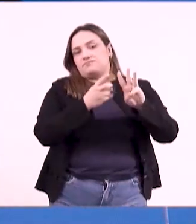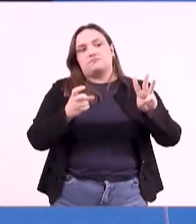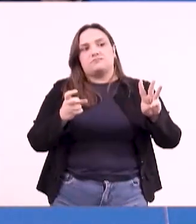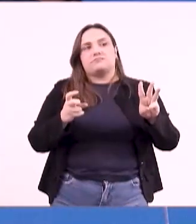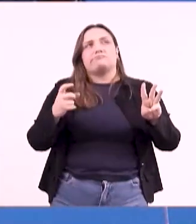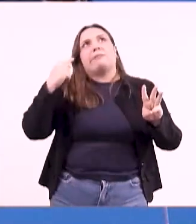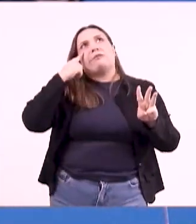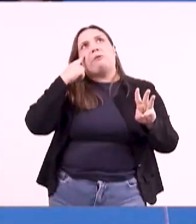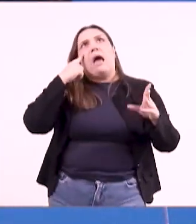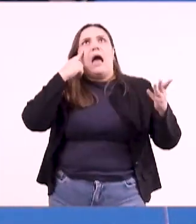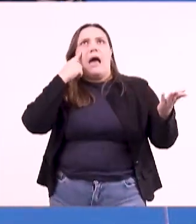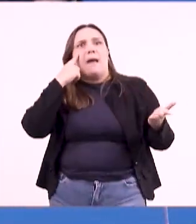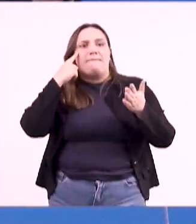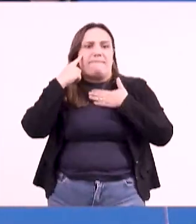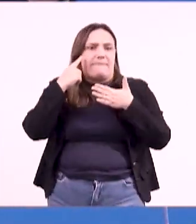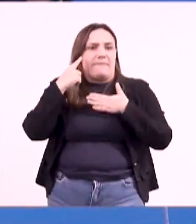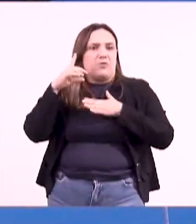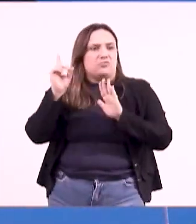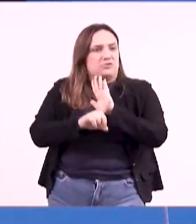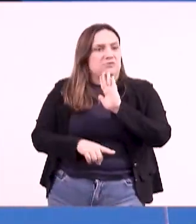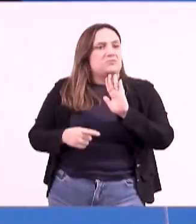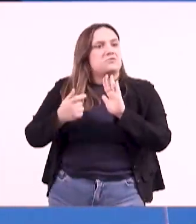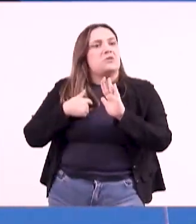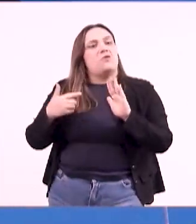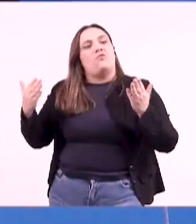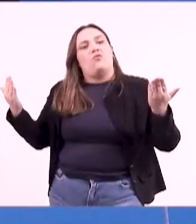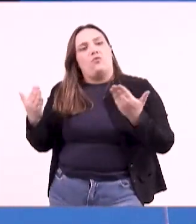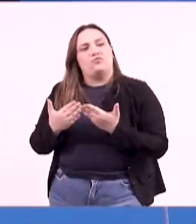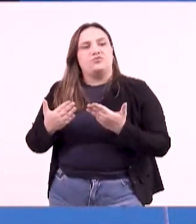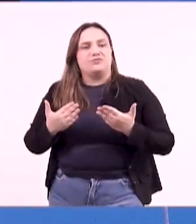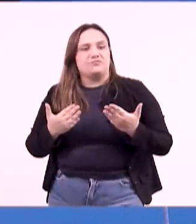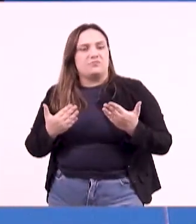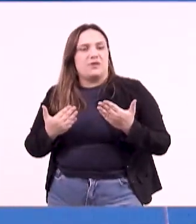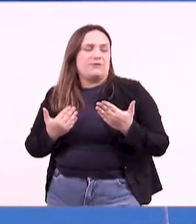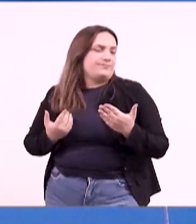acordou e pensou, hoje eu vou